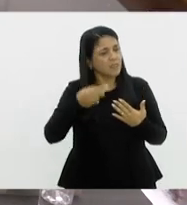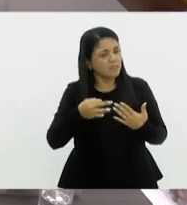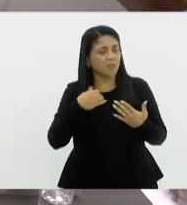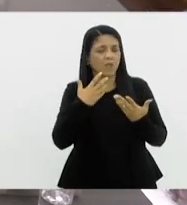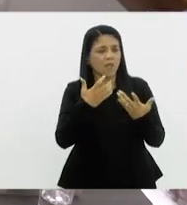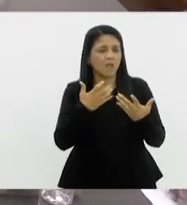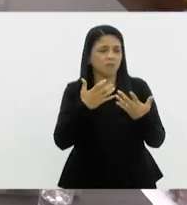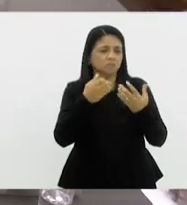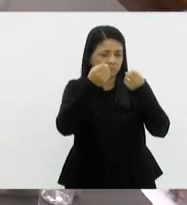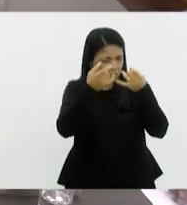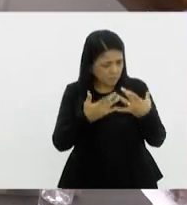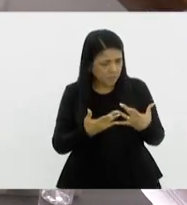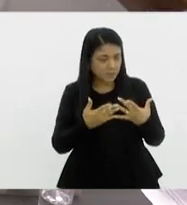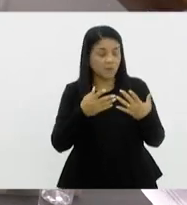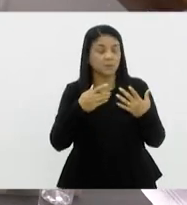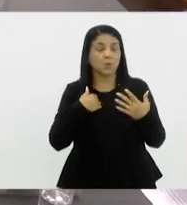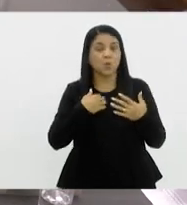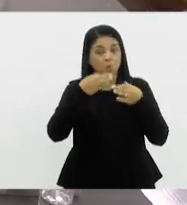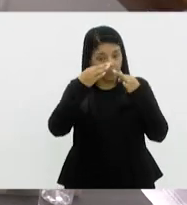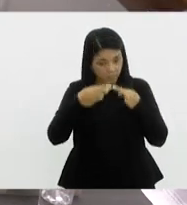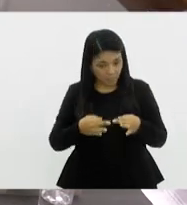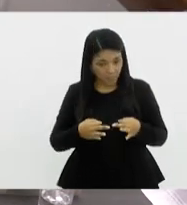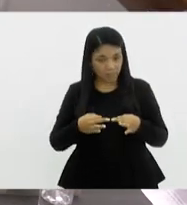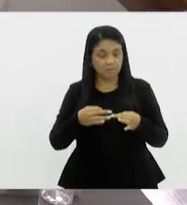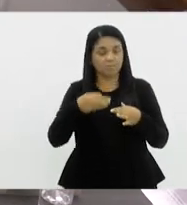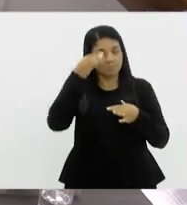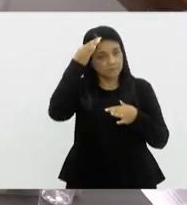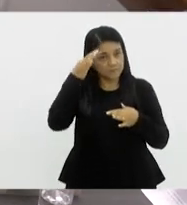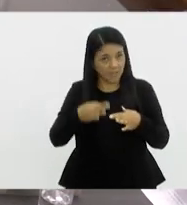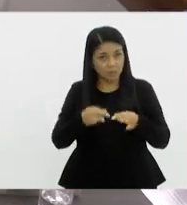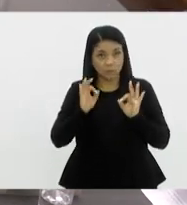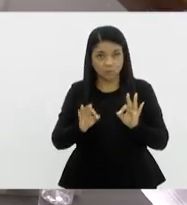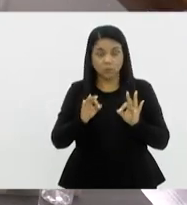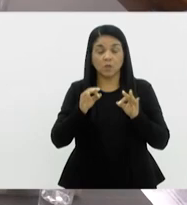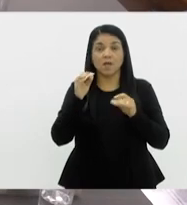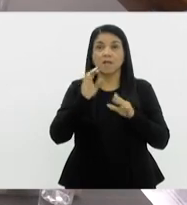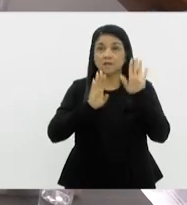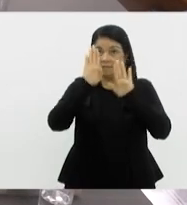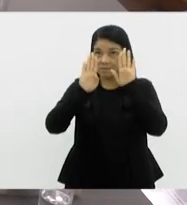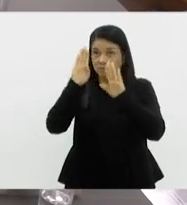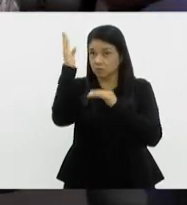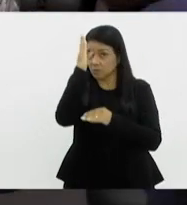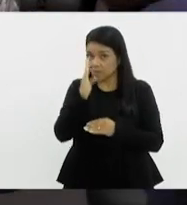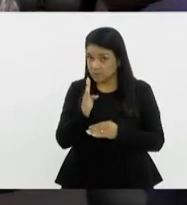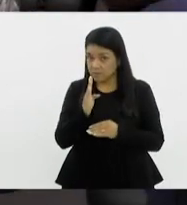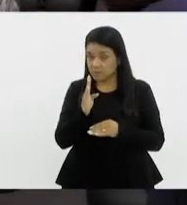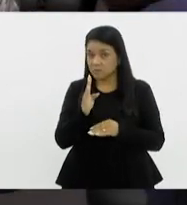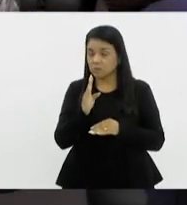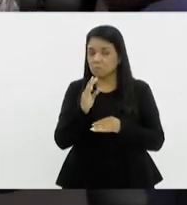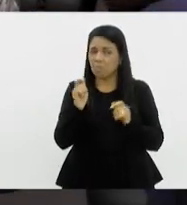né, nas licitações no Brasil, é possível se aplicar ou não.